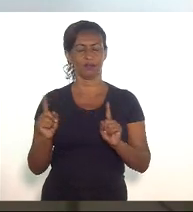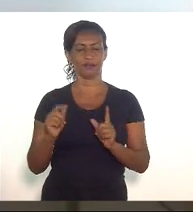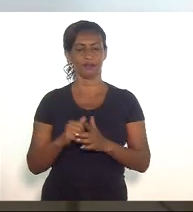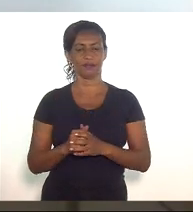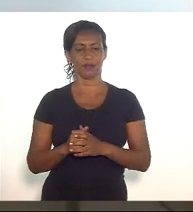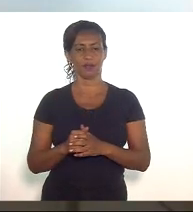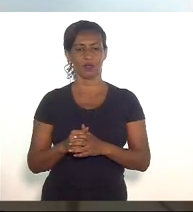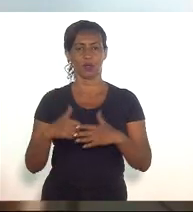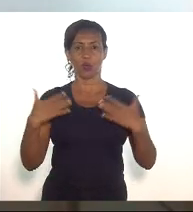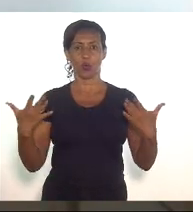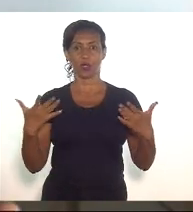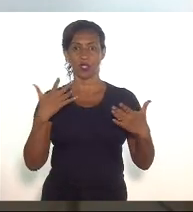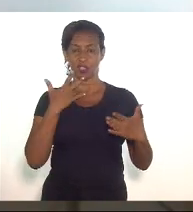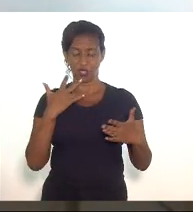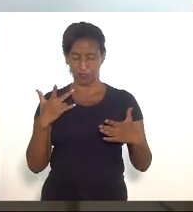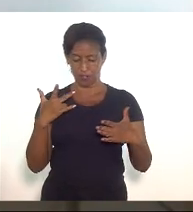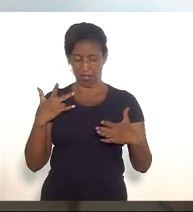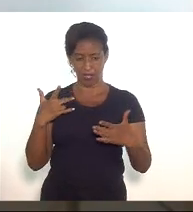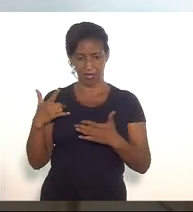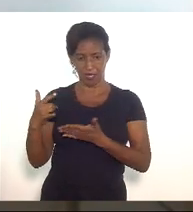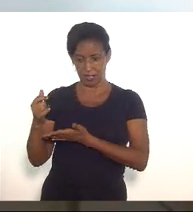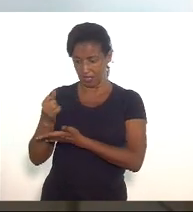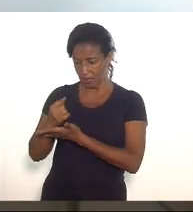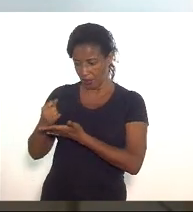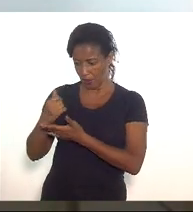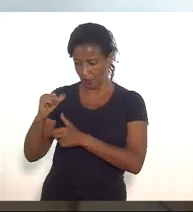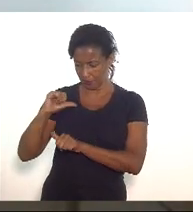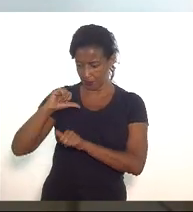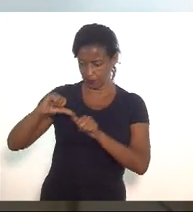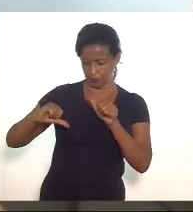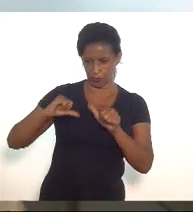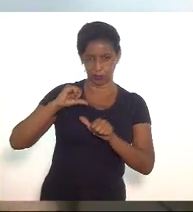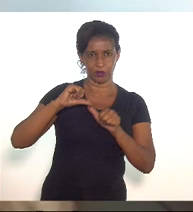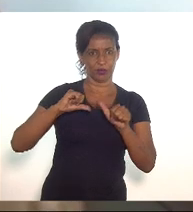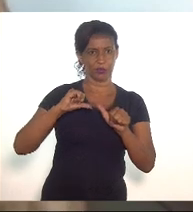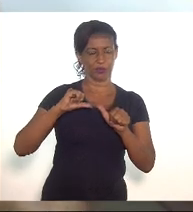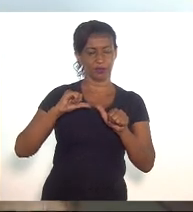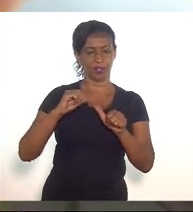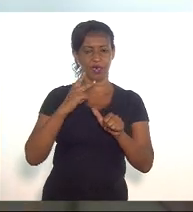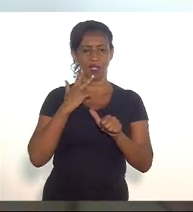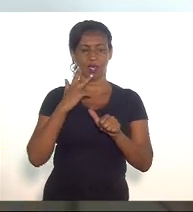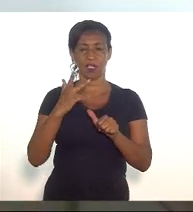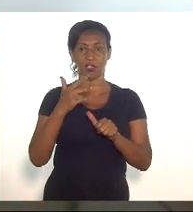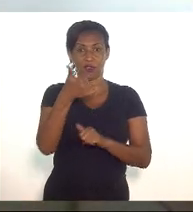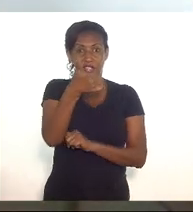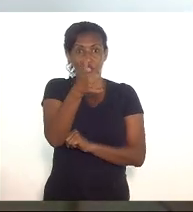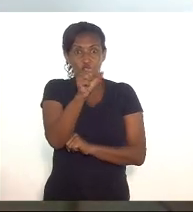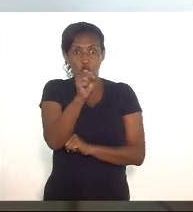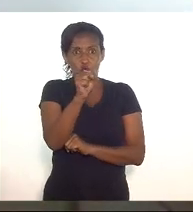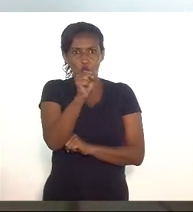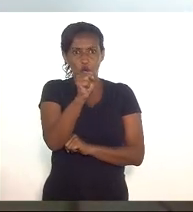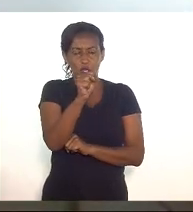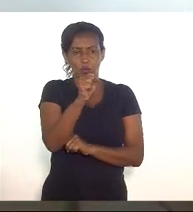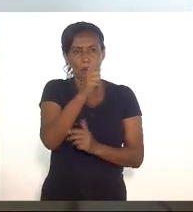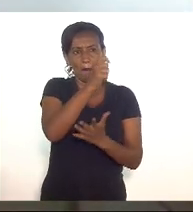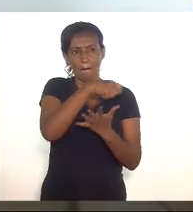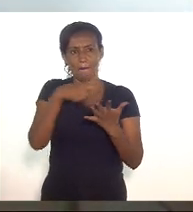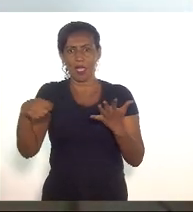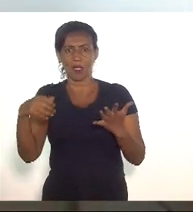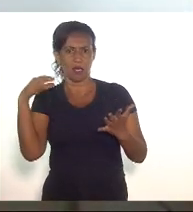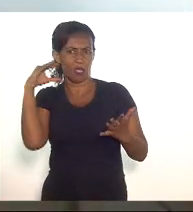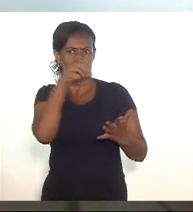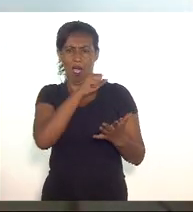é quando a gente fala em construir matriz em insumo-produto, a gente fala em 18 meses. Quando o senhor